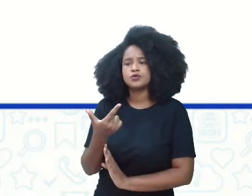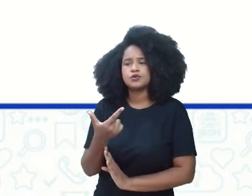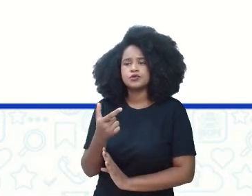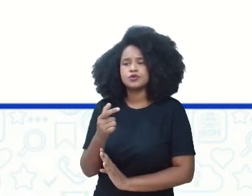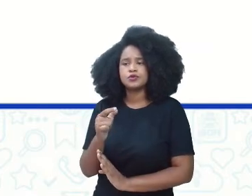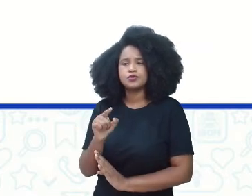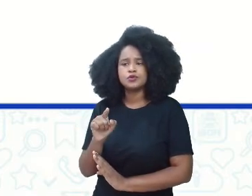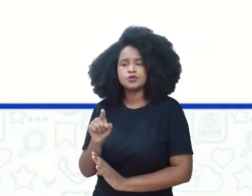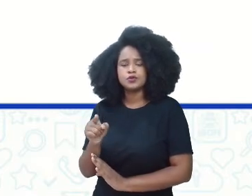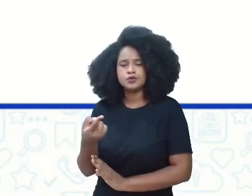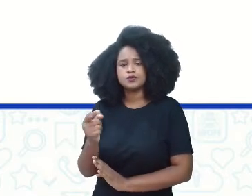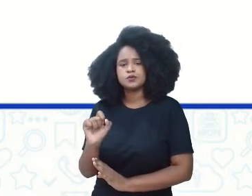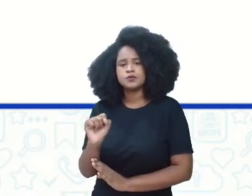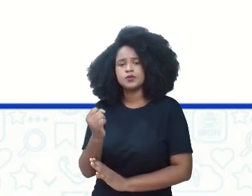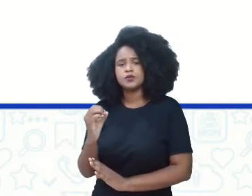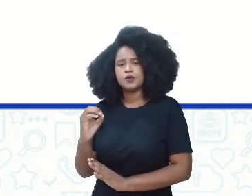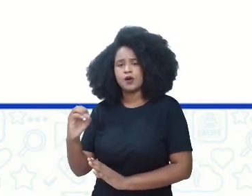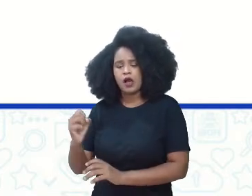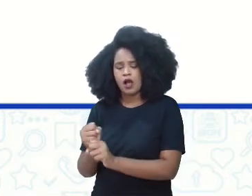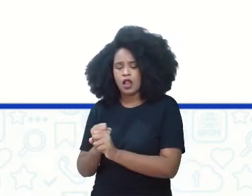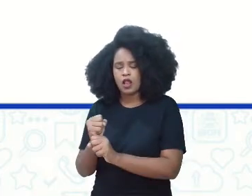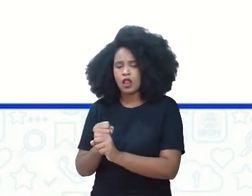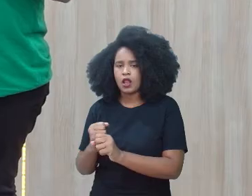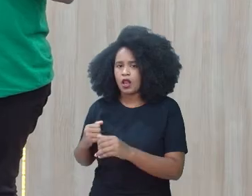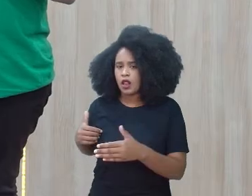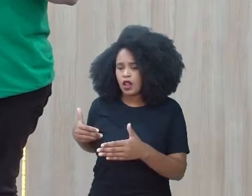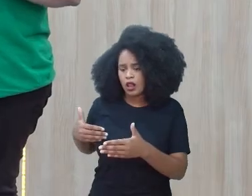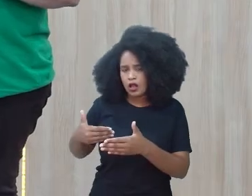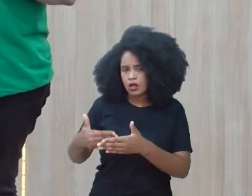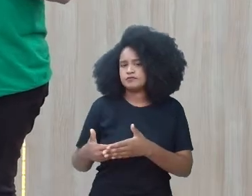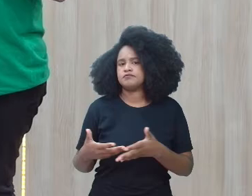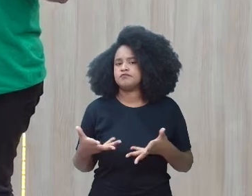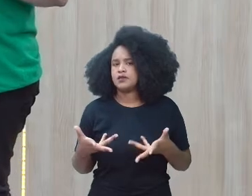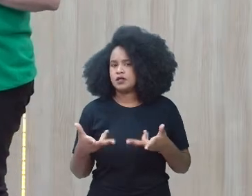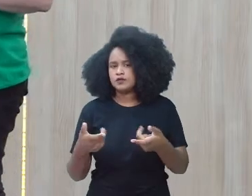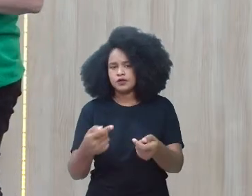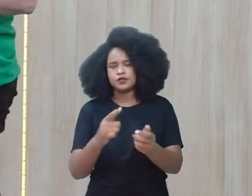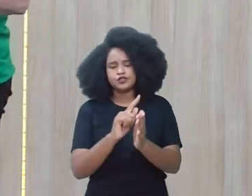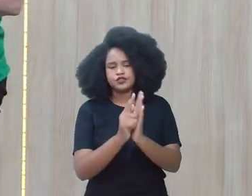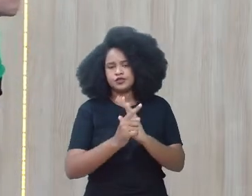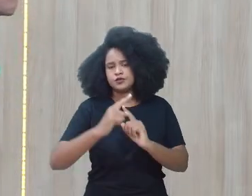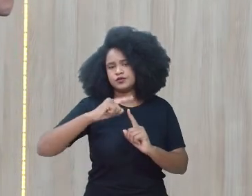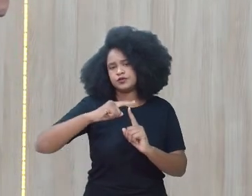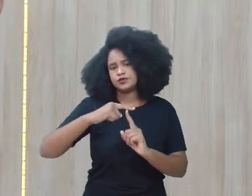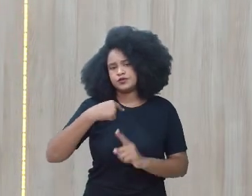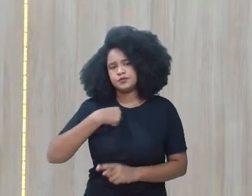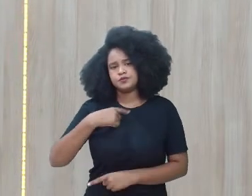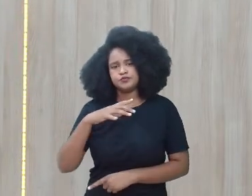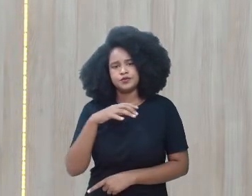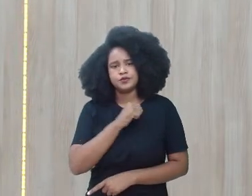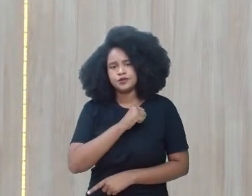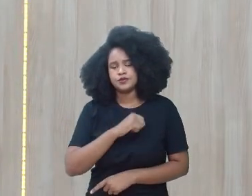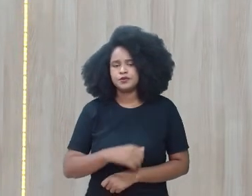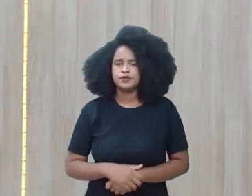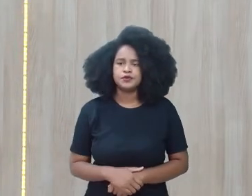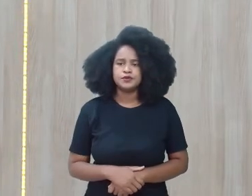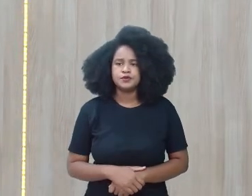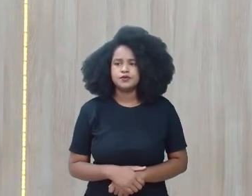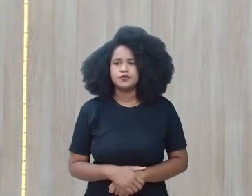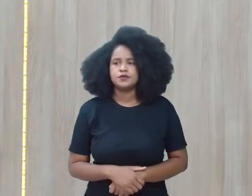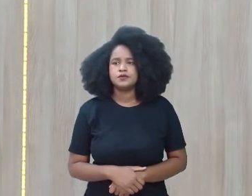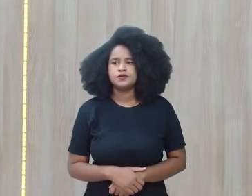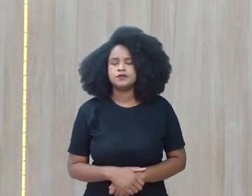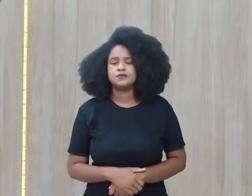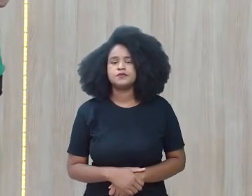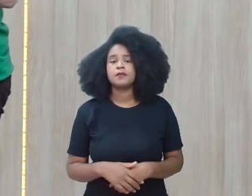pessoal. Que coisa maravilhosa, não é? Então, esse gênero eu amo. A maioria